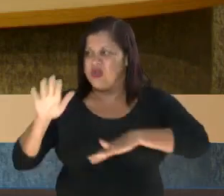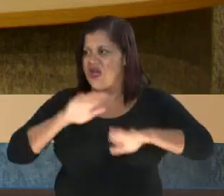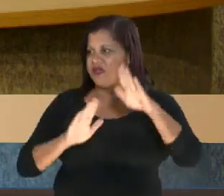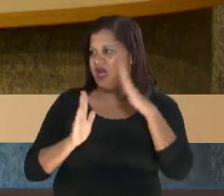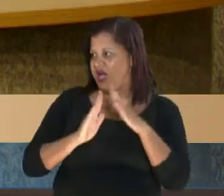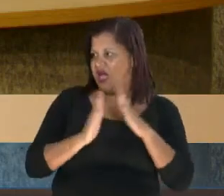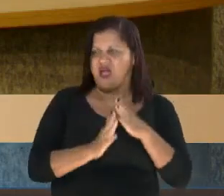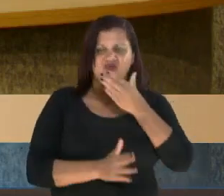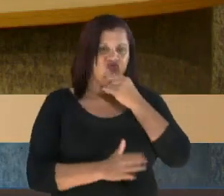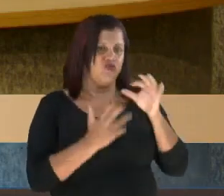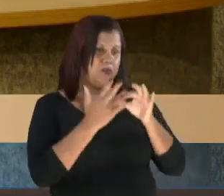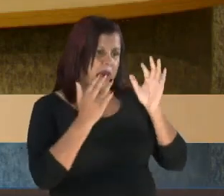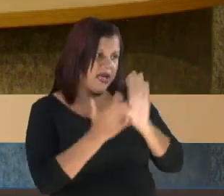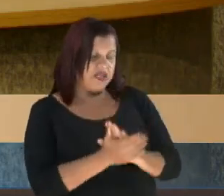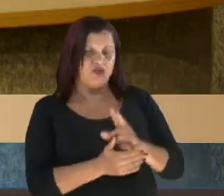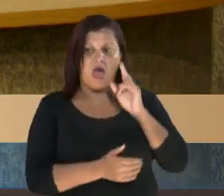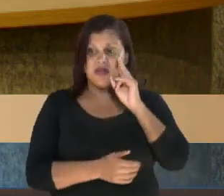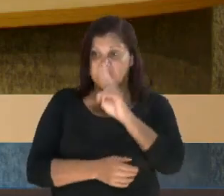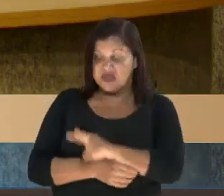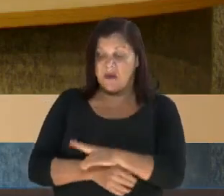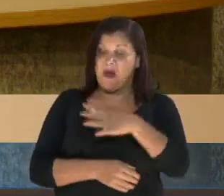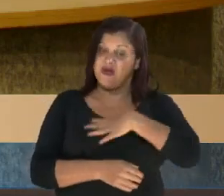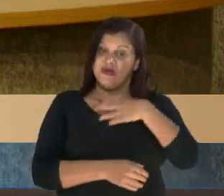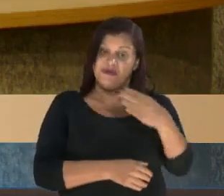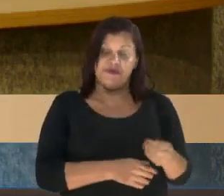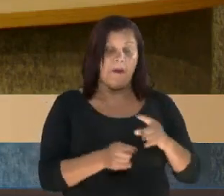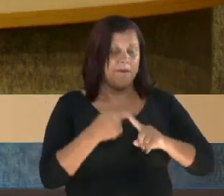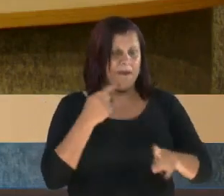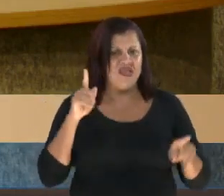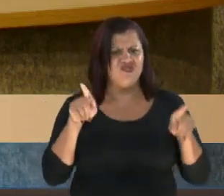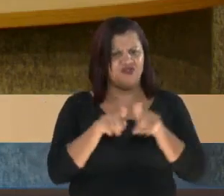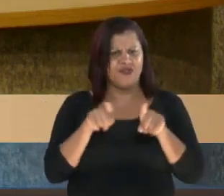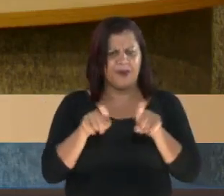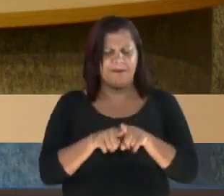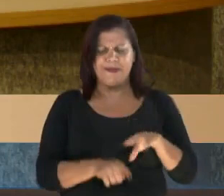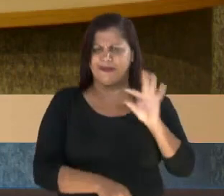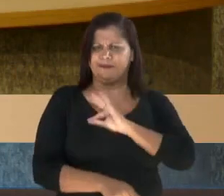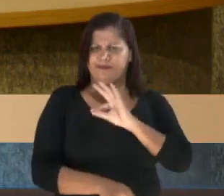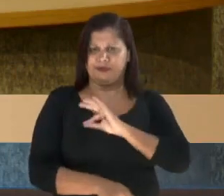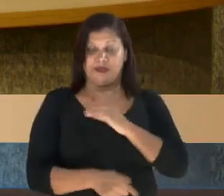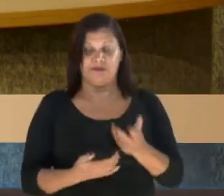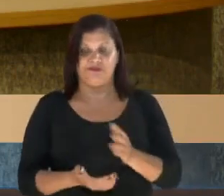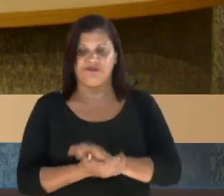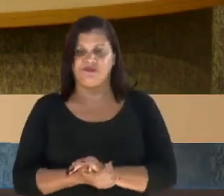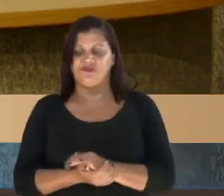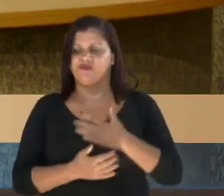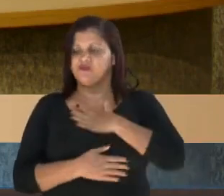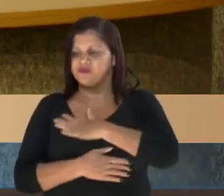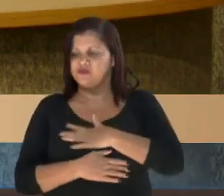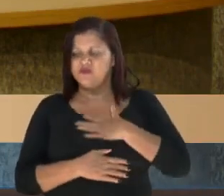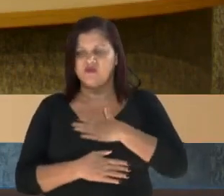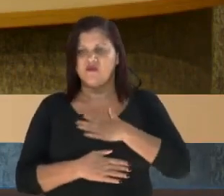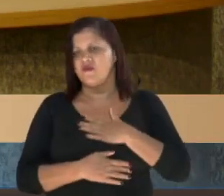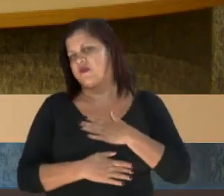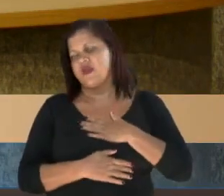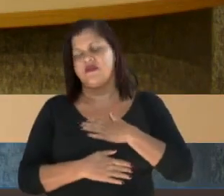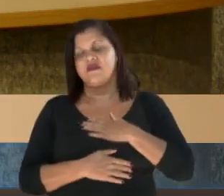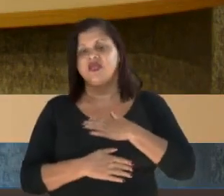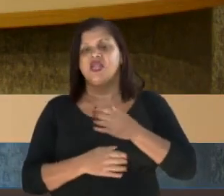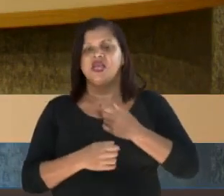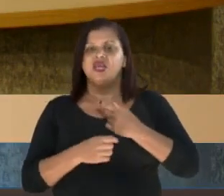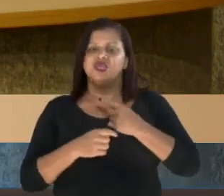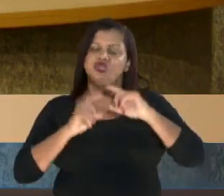muitas das vezes tem que dar uma atenção maior aos seus filhos mas que também tem que ser policial Então gostaria nesse meu discurso também